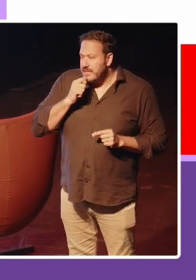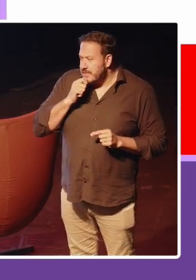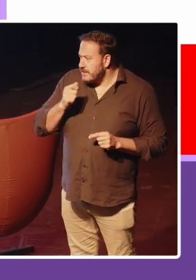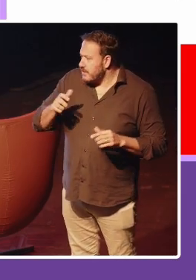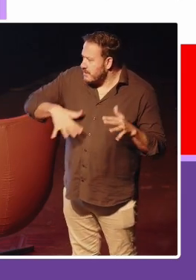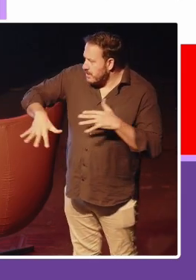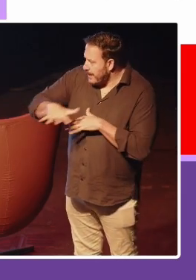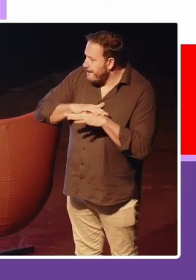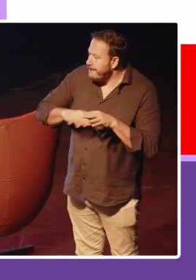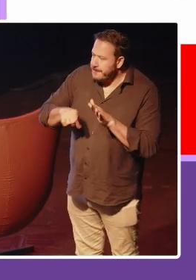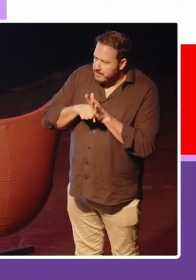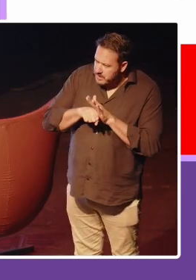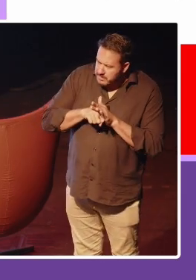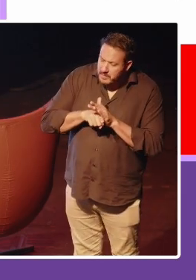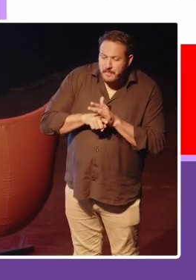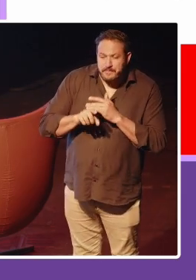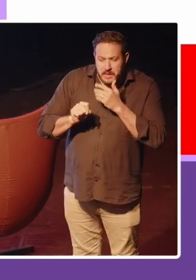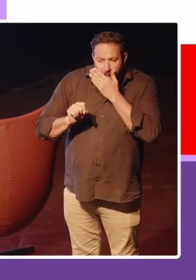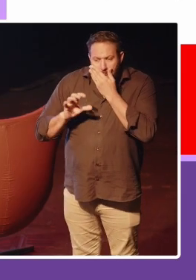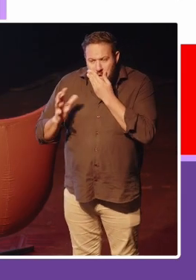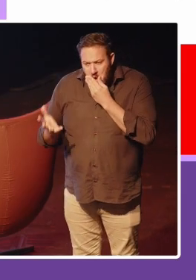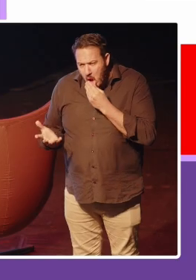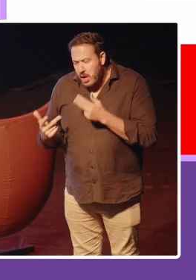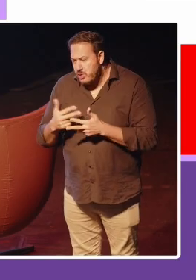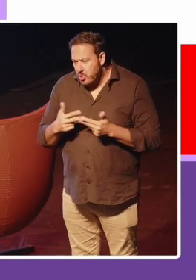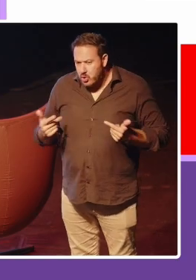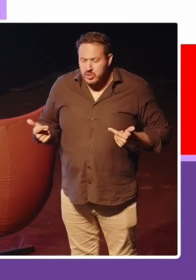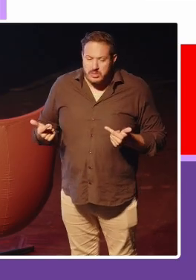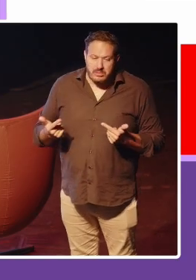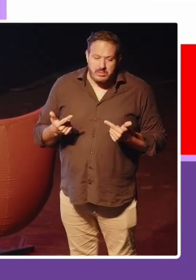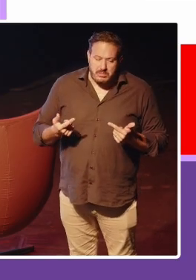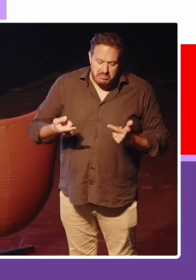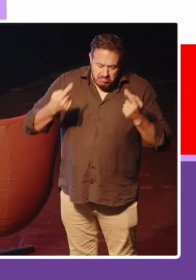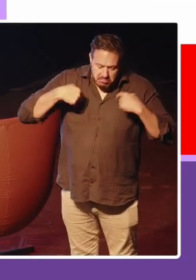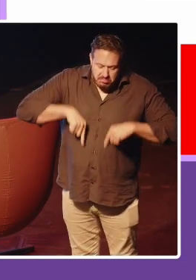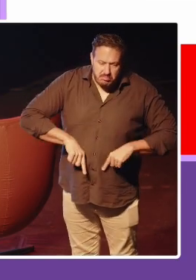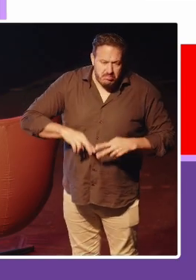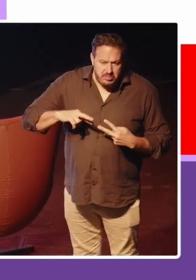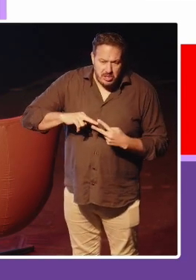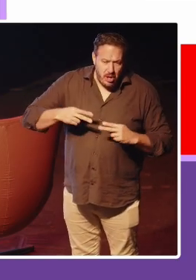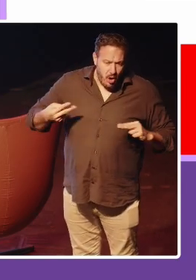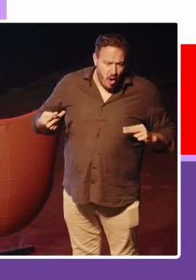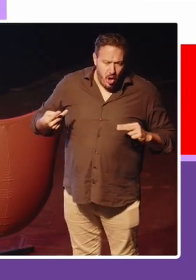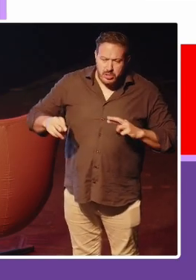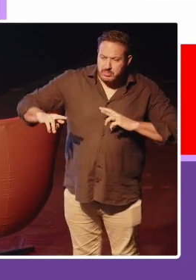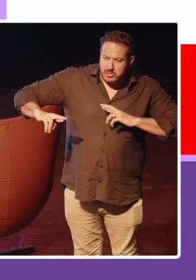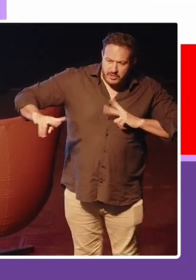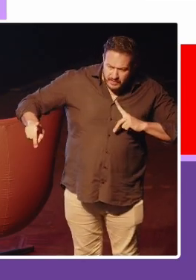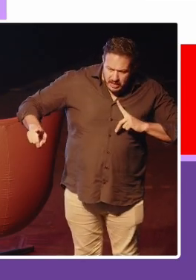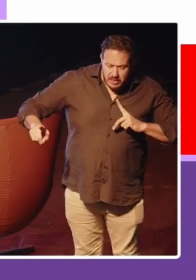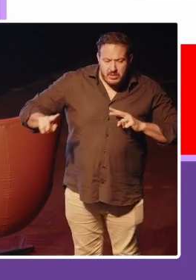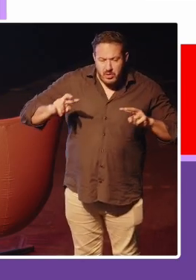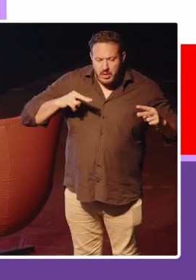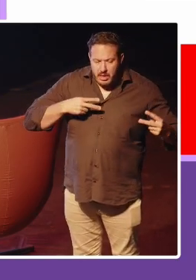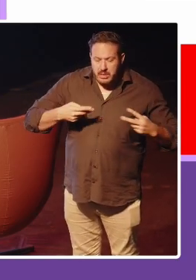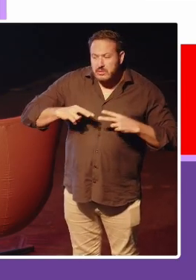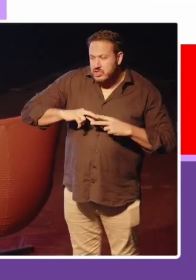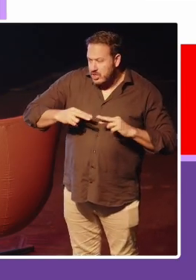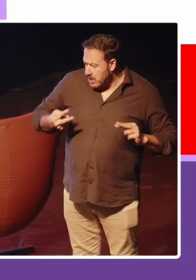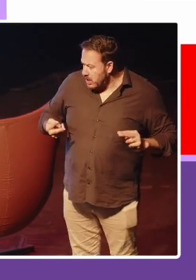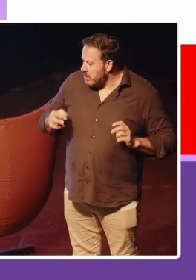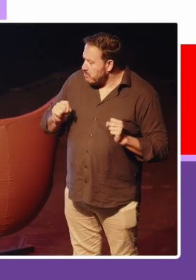da pesquisa, tá? Mas pode ser fatores biológicos, genéticos, nós não somos iguais do ponto de vista de genes, pode